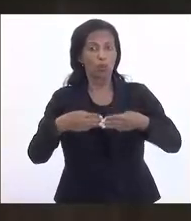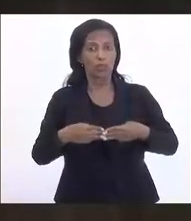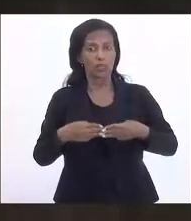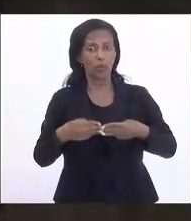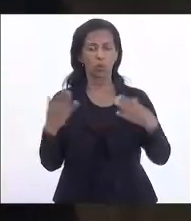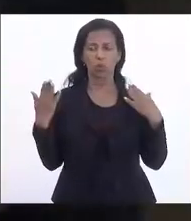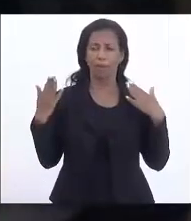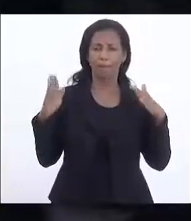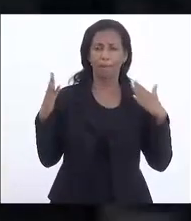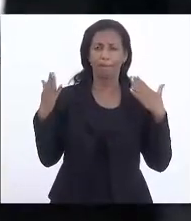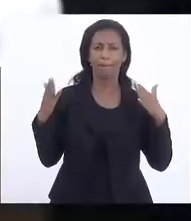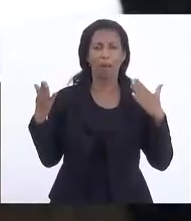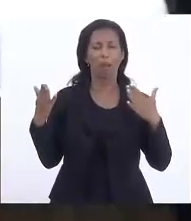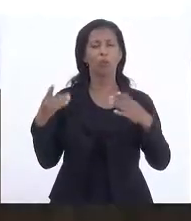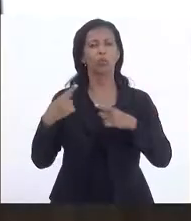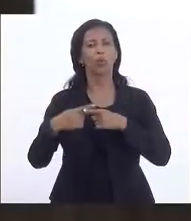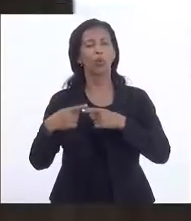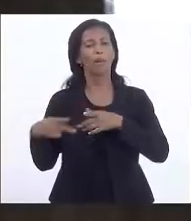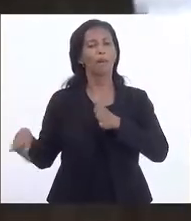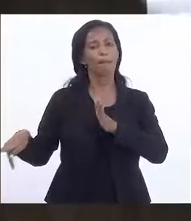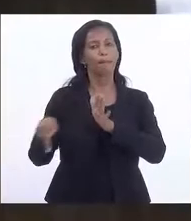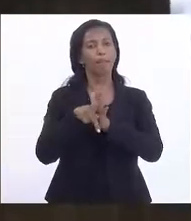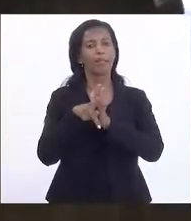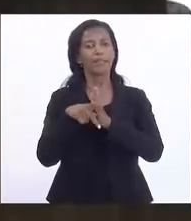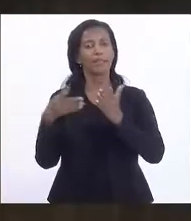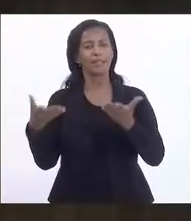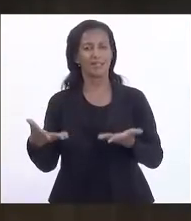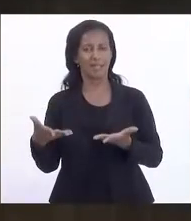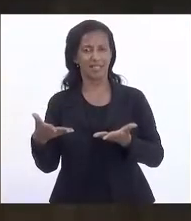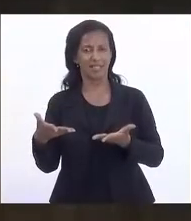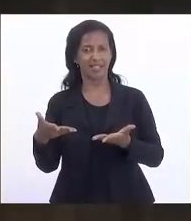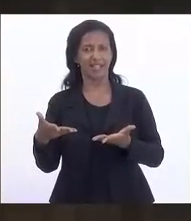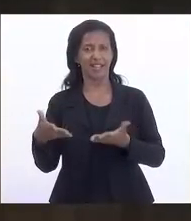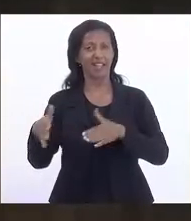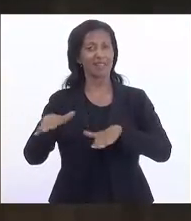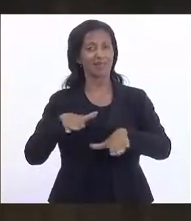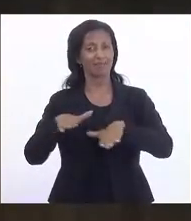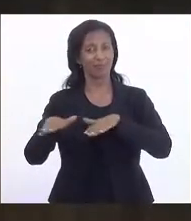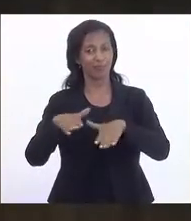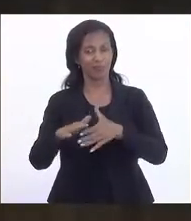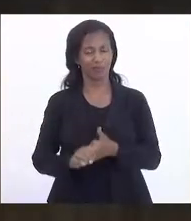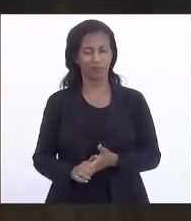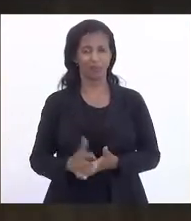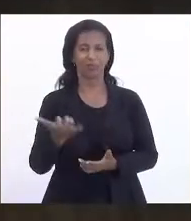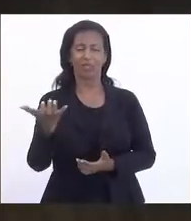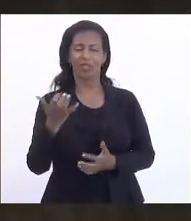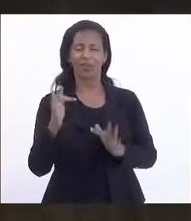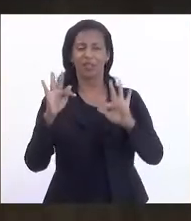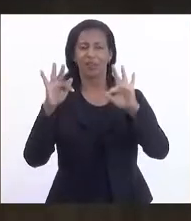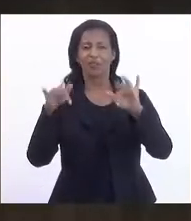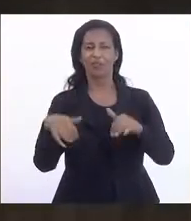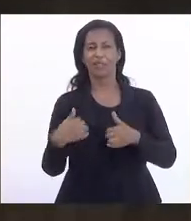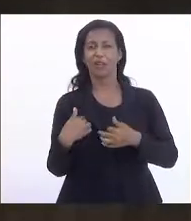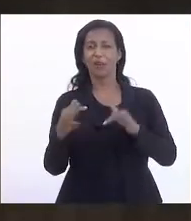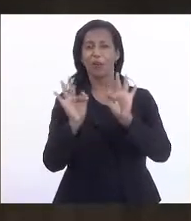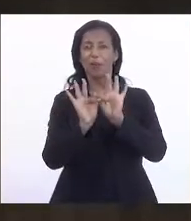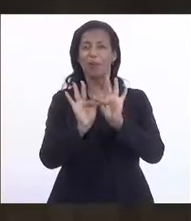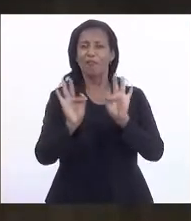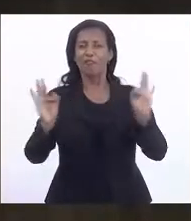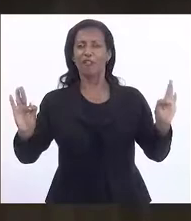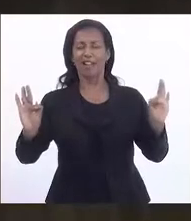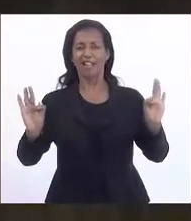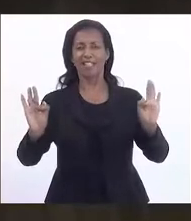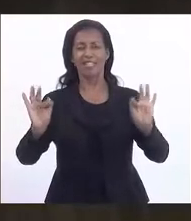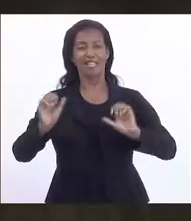de fazerem parte desse processo da expo-religião. E eu quero terminar essa minha fala com uma frase do Salmo